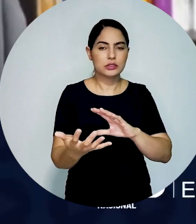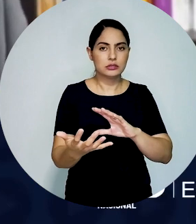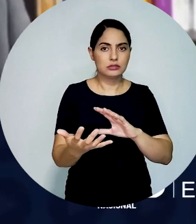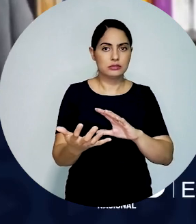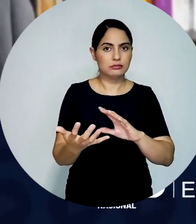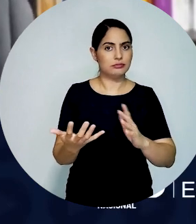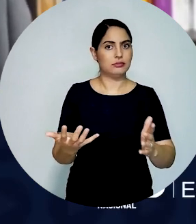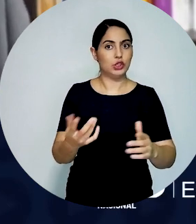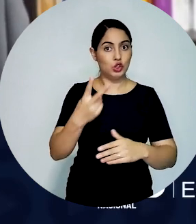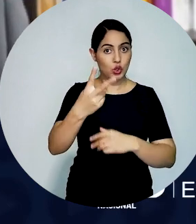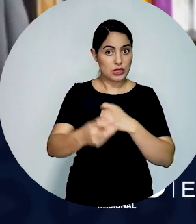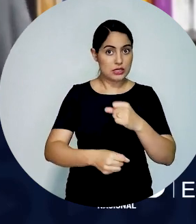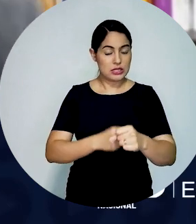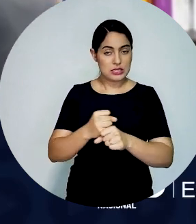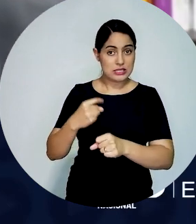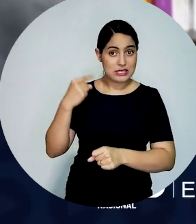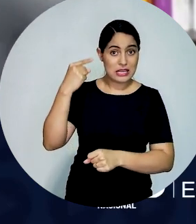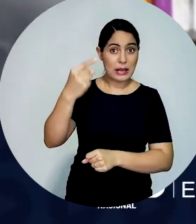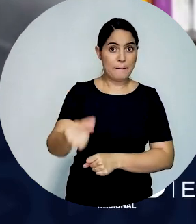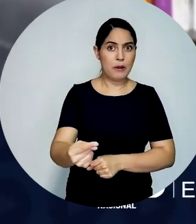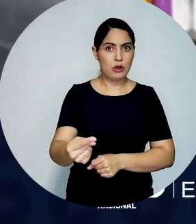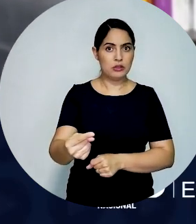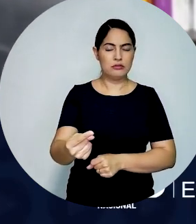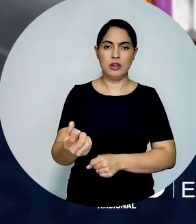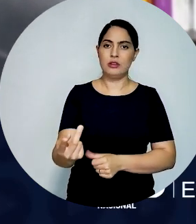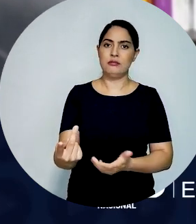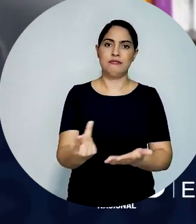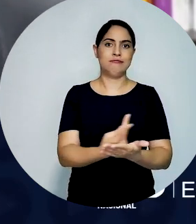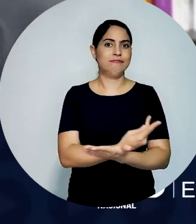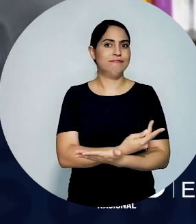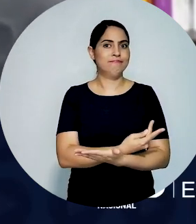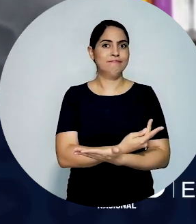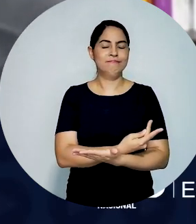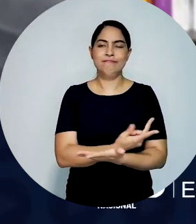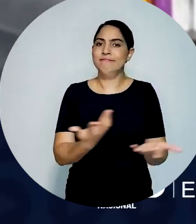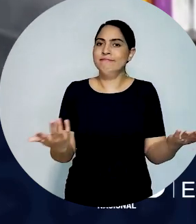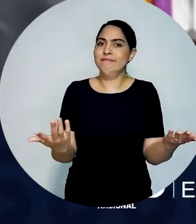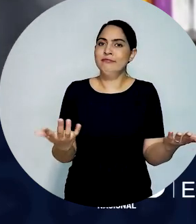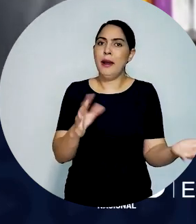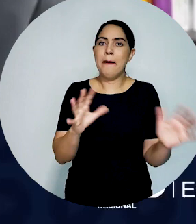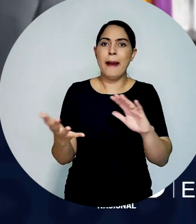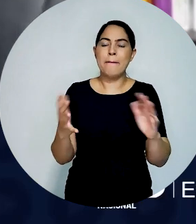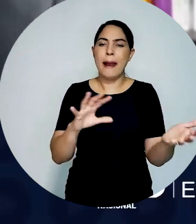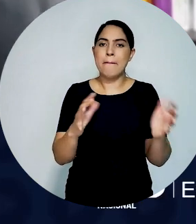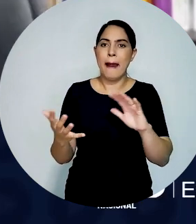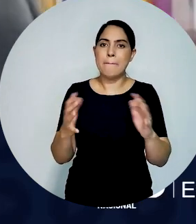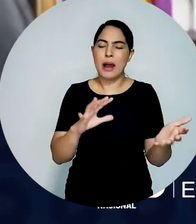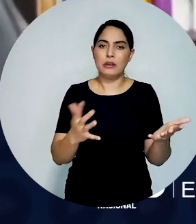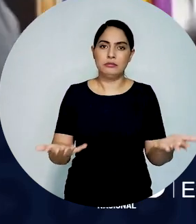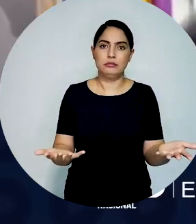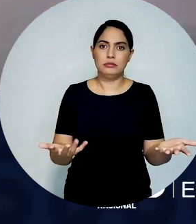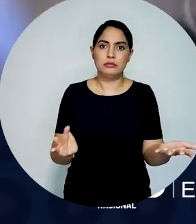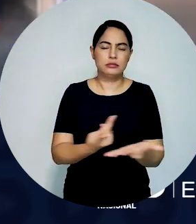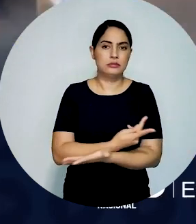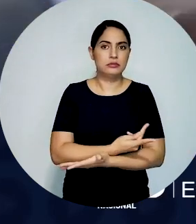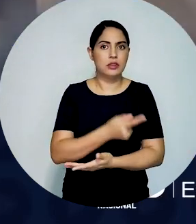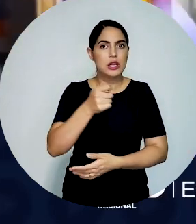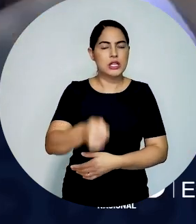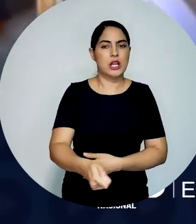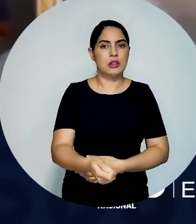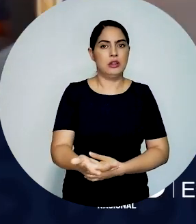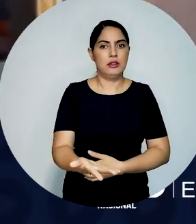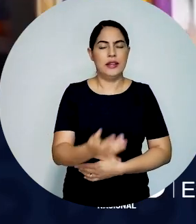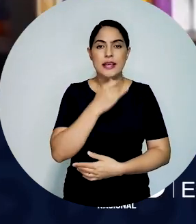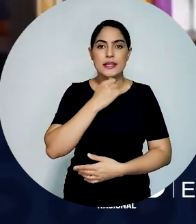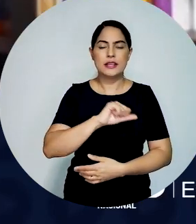a impressão de que, doravante, se houver um pronunciamento do Supremo, por 2 anos depois eu posso desfazer todas